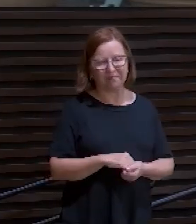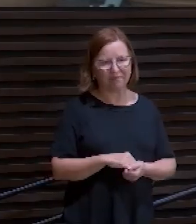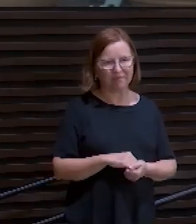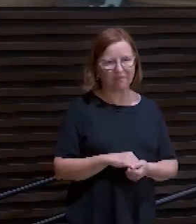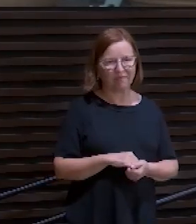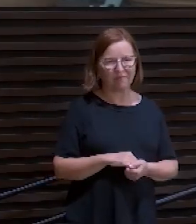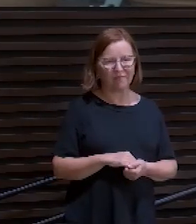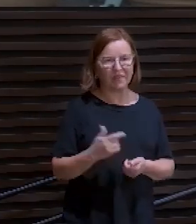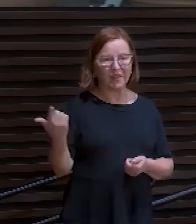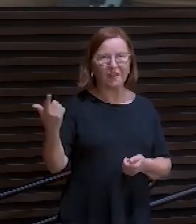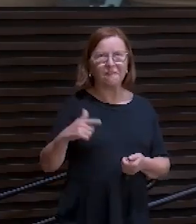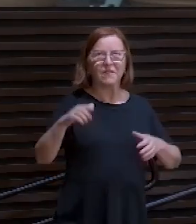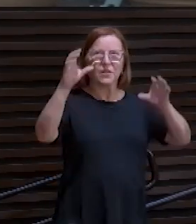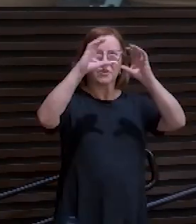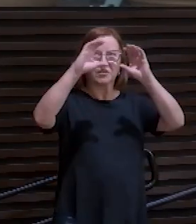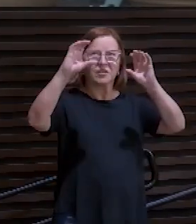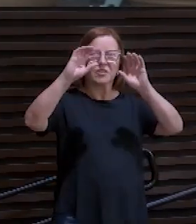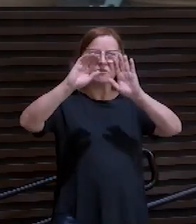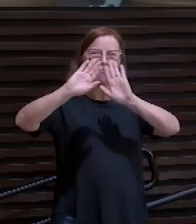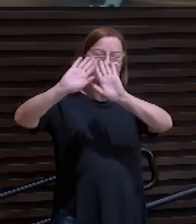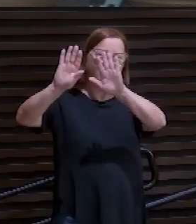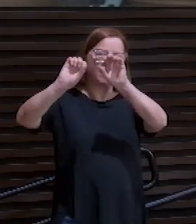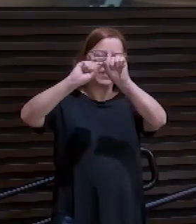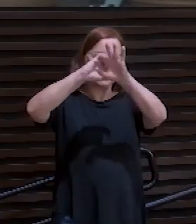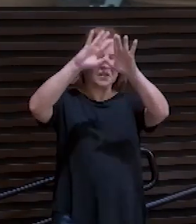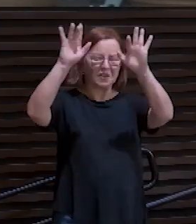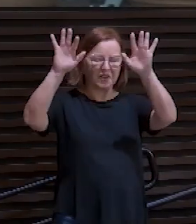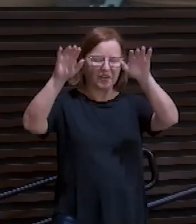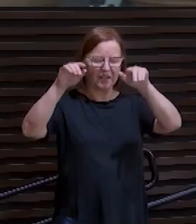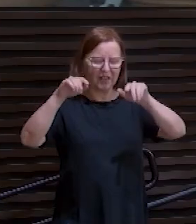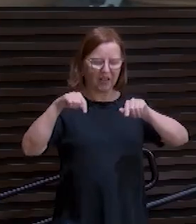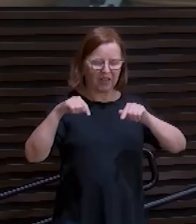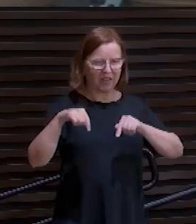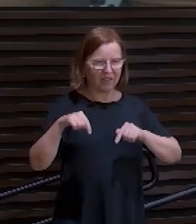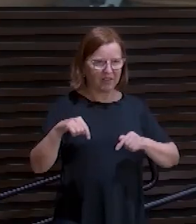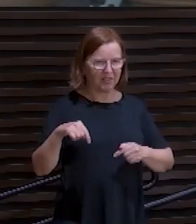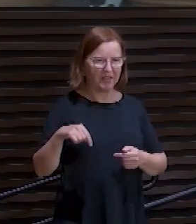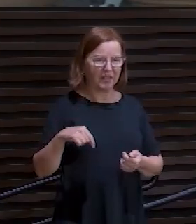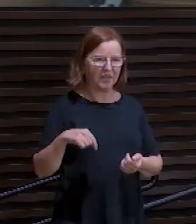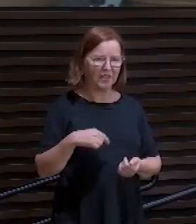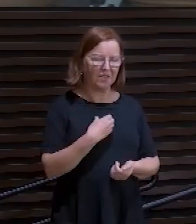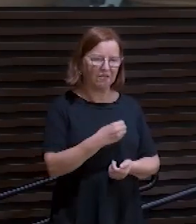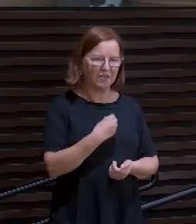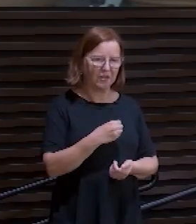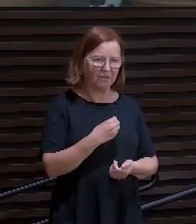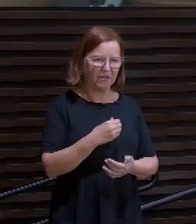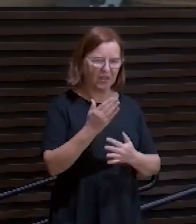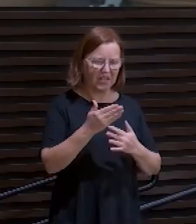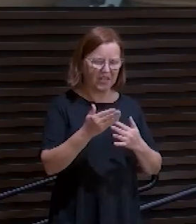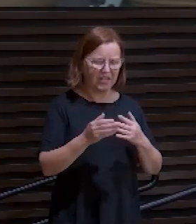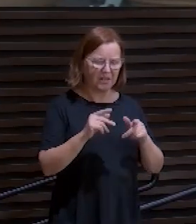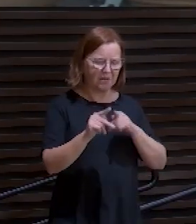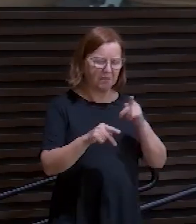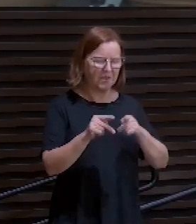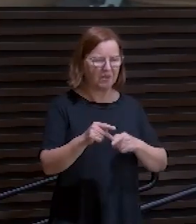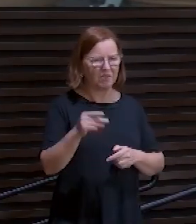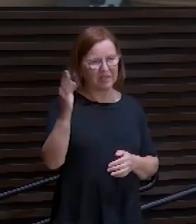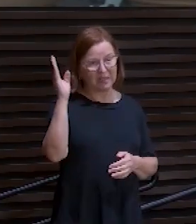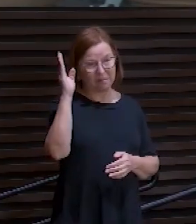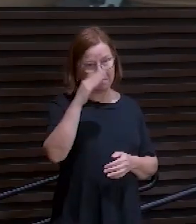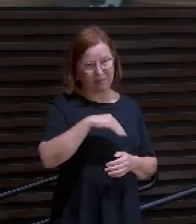Desceu dos céus, deixou a sua glória, viveu no meio de homens e mulheres más como nós somos,